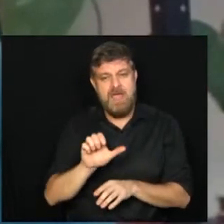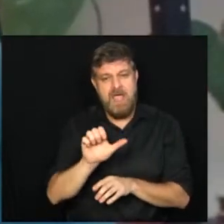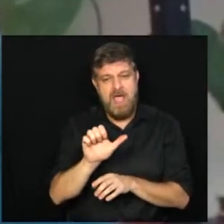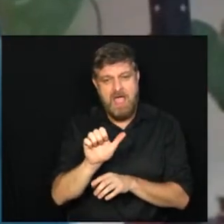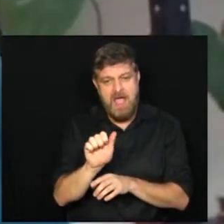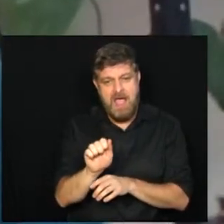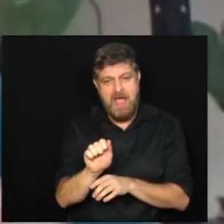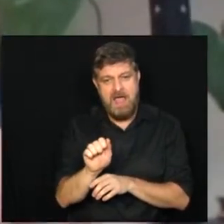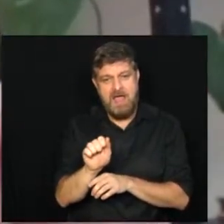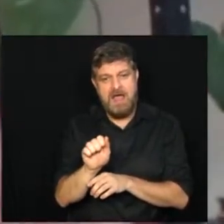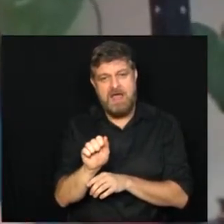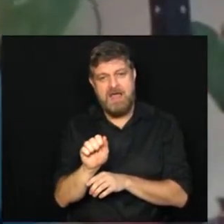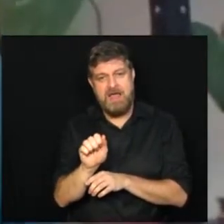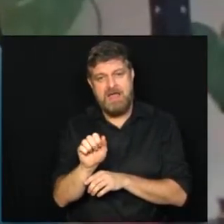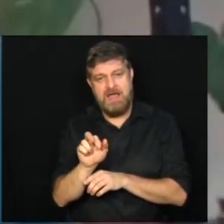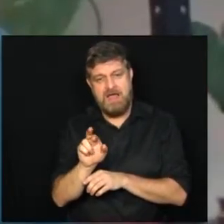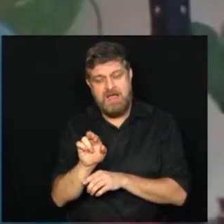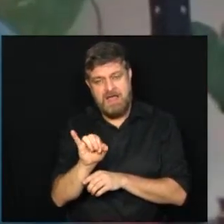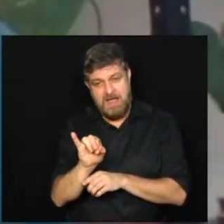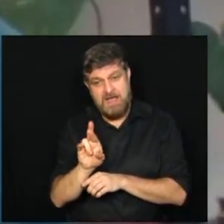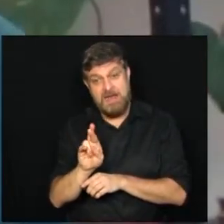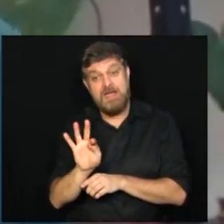aí, o Ayrton Júnior.